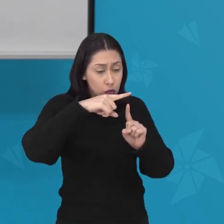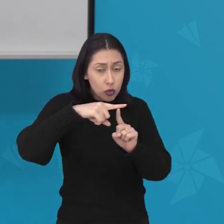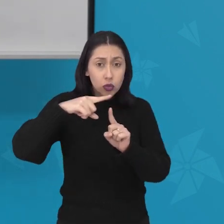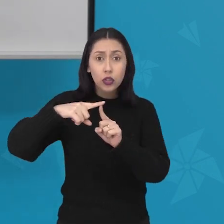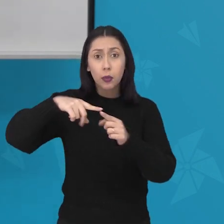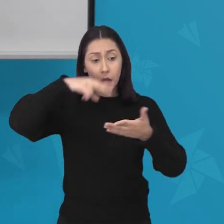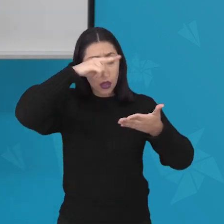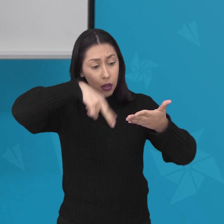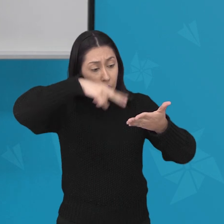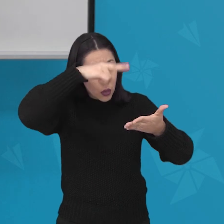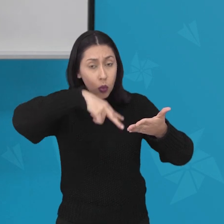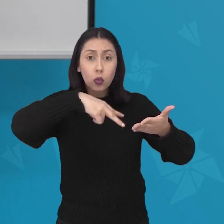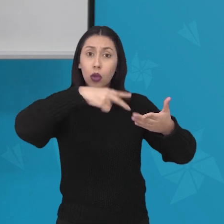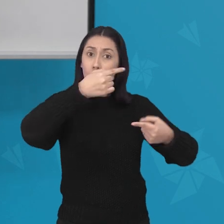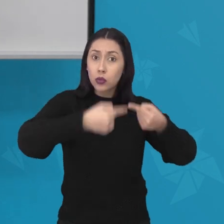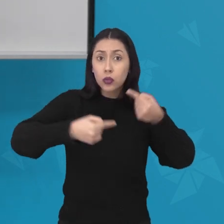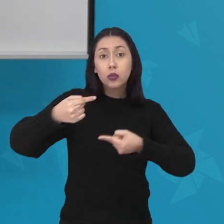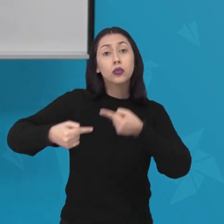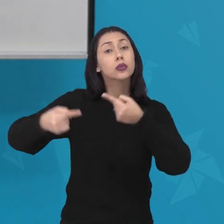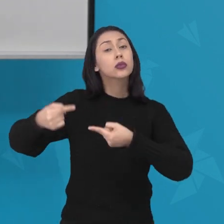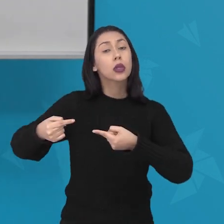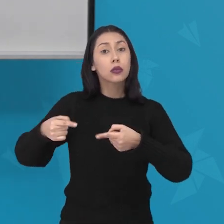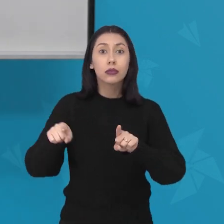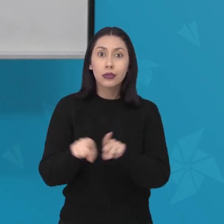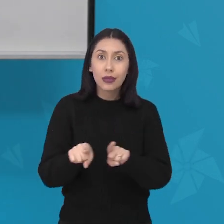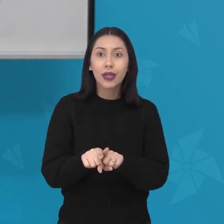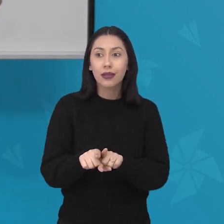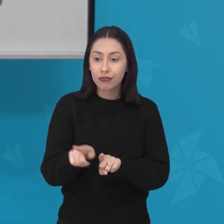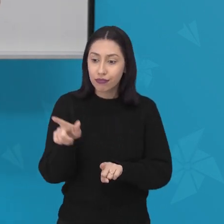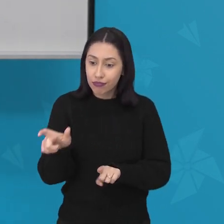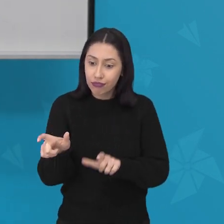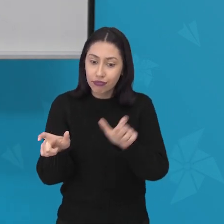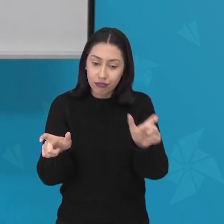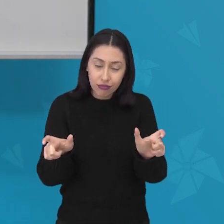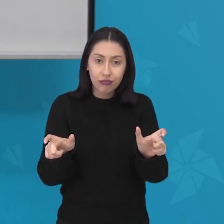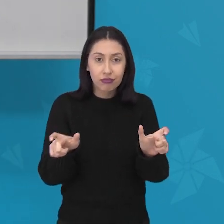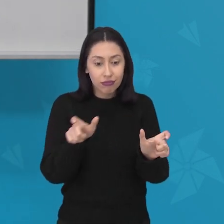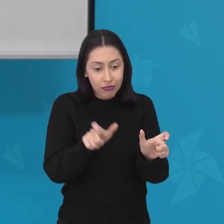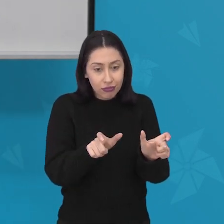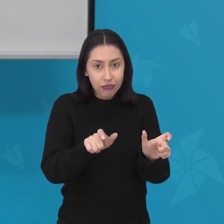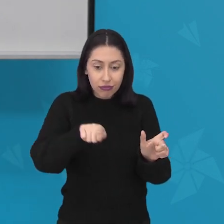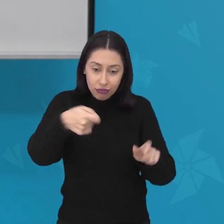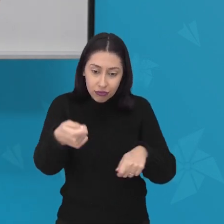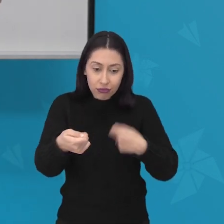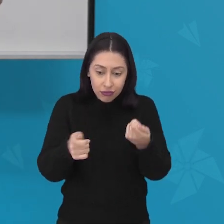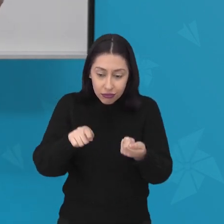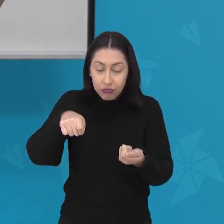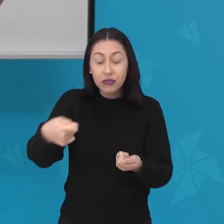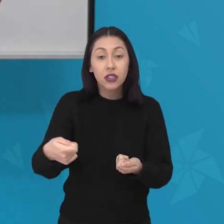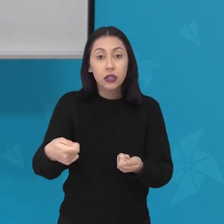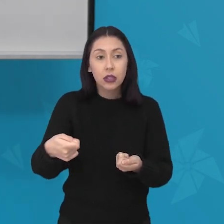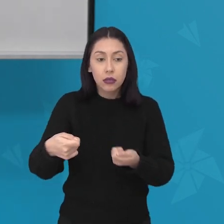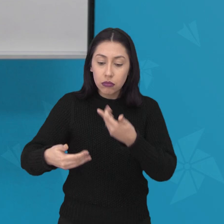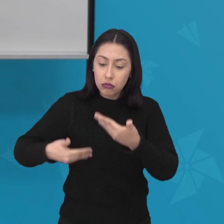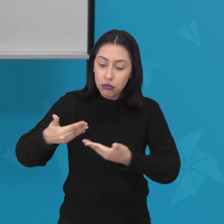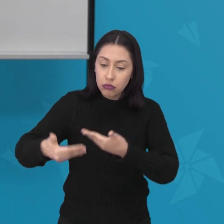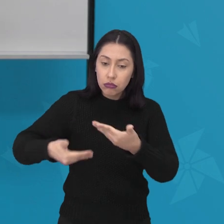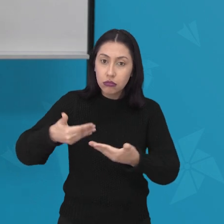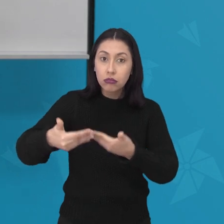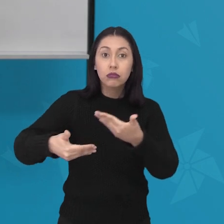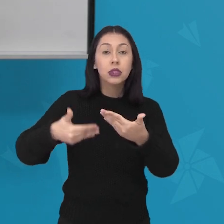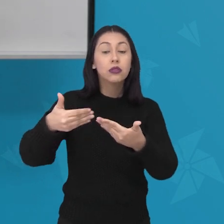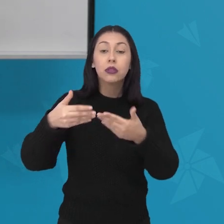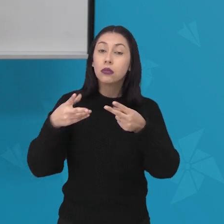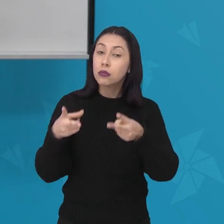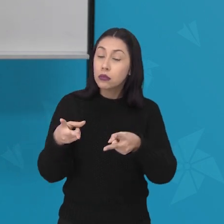de leitura, de discussão, até mesmo de palavras, né? E ao mesmo tempo vocês vão perceber que